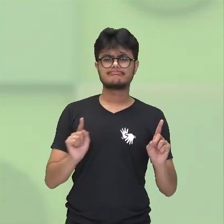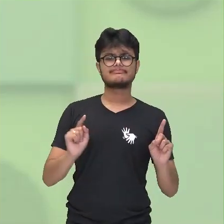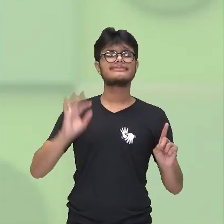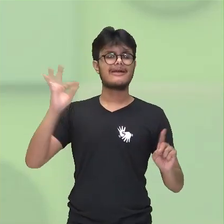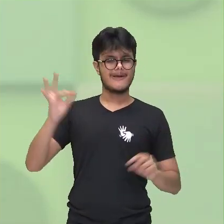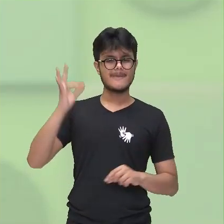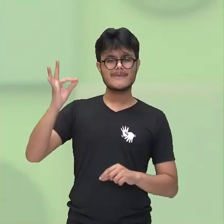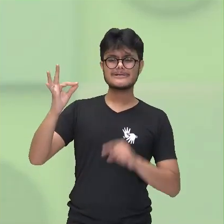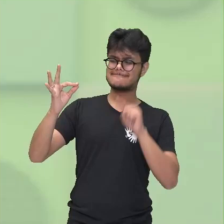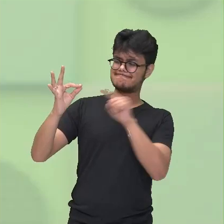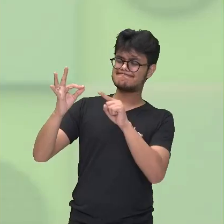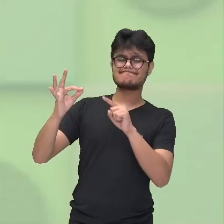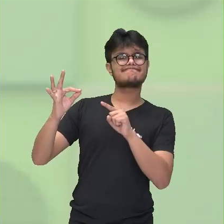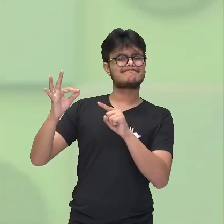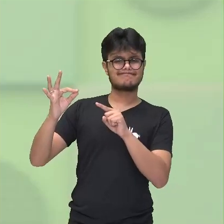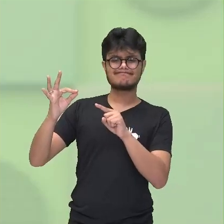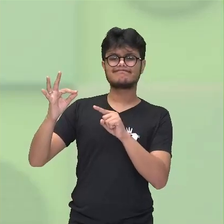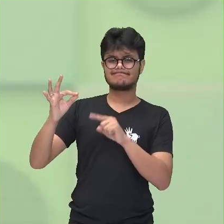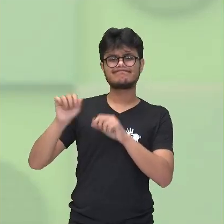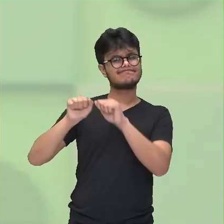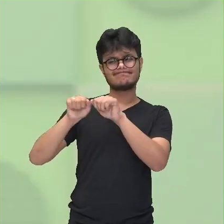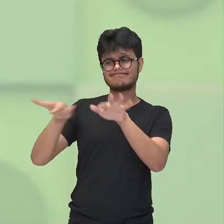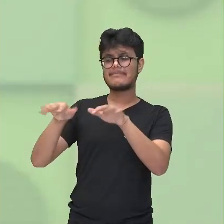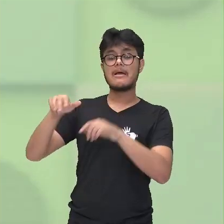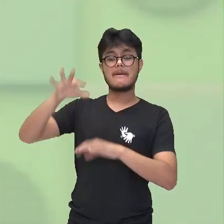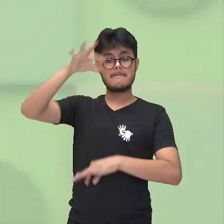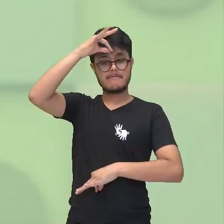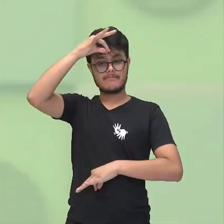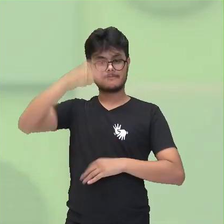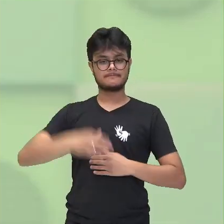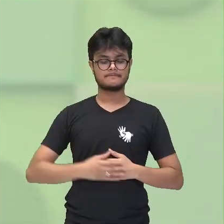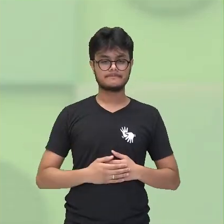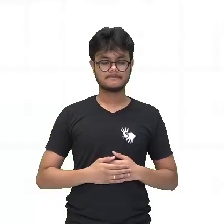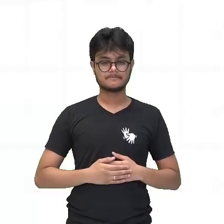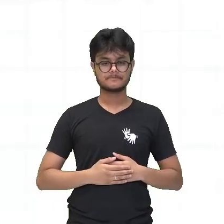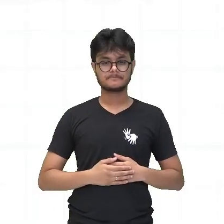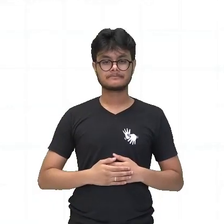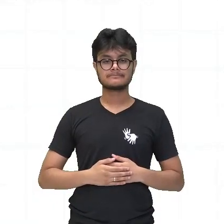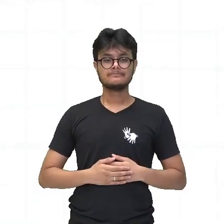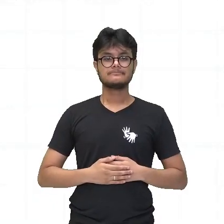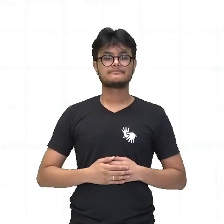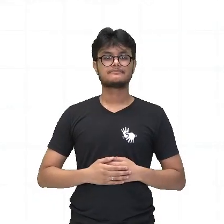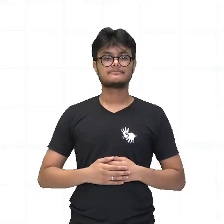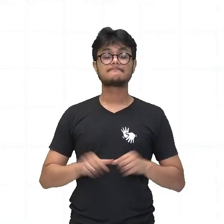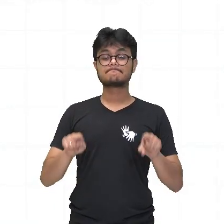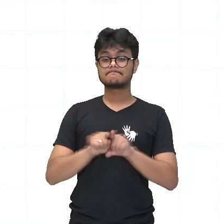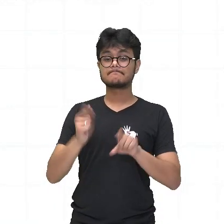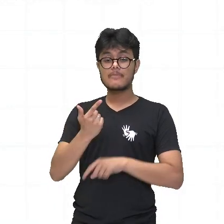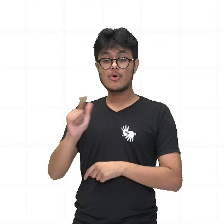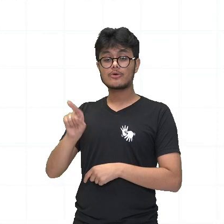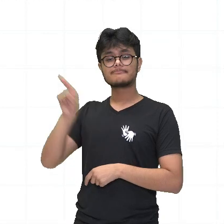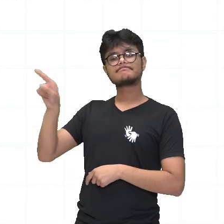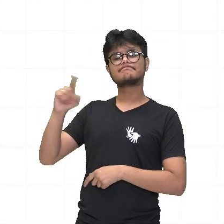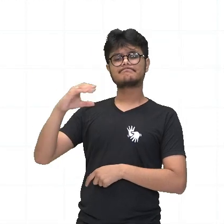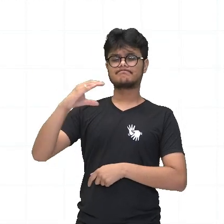mosquito também que vai transmitir a malária. Vamos observar ali os nossos próximos